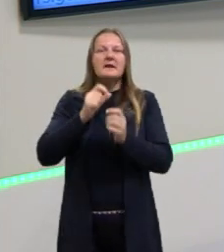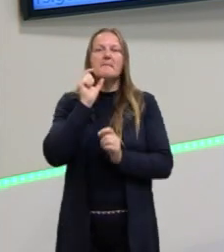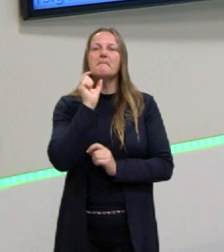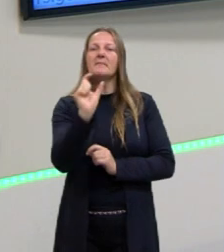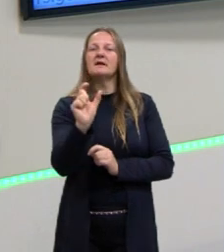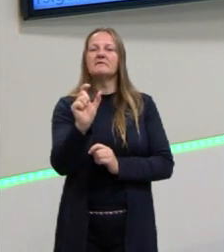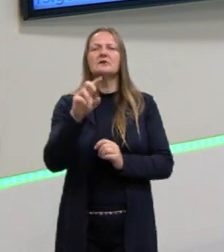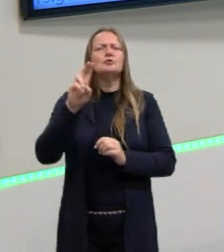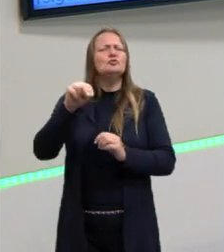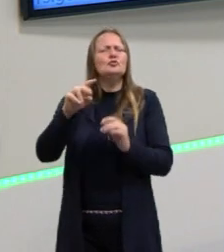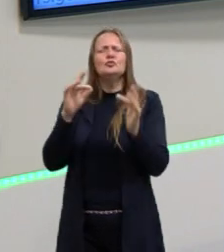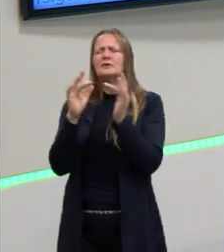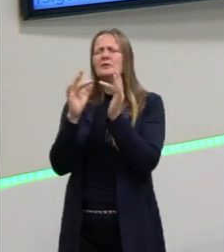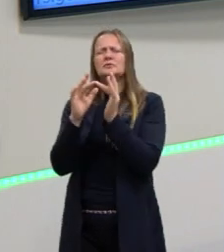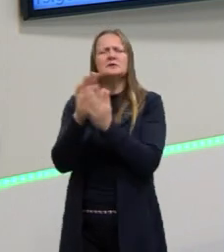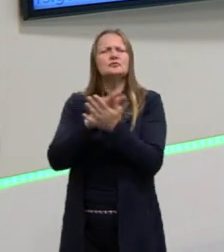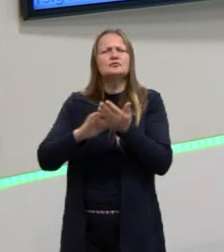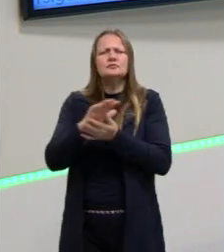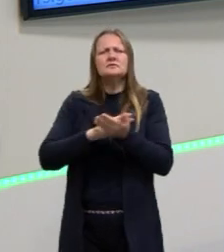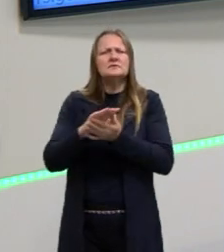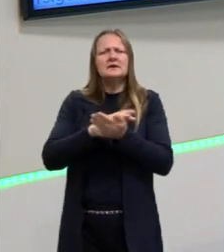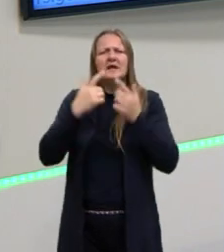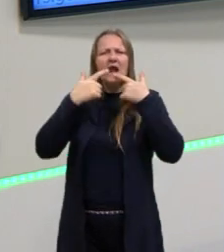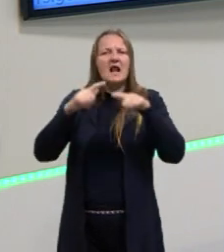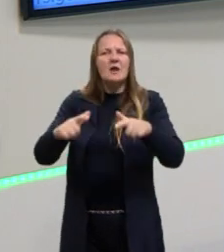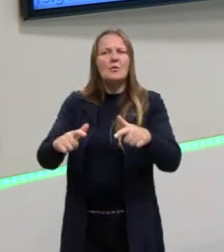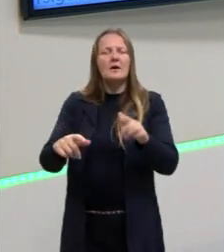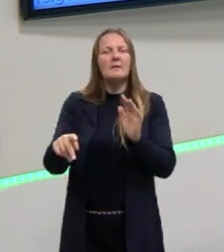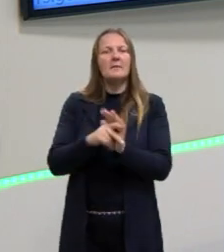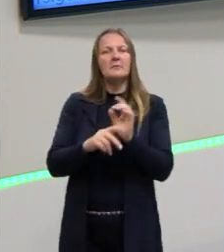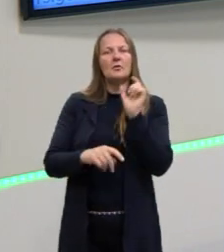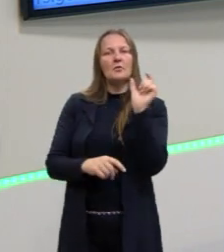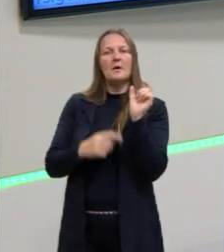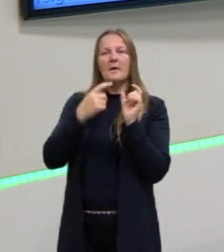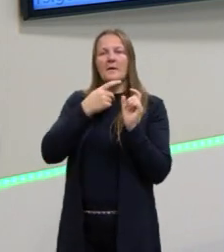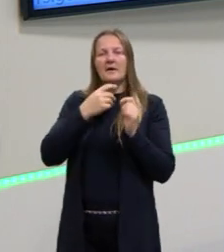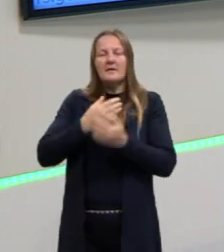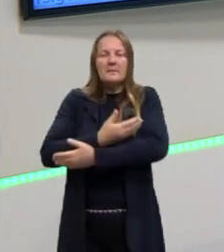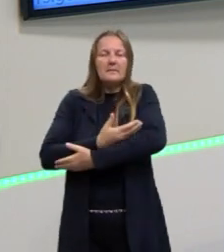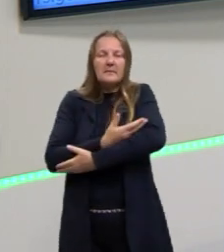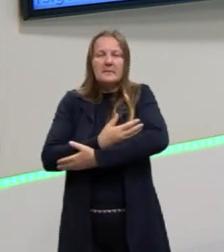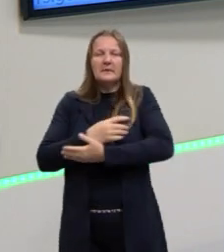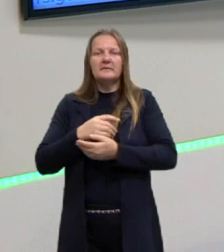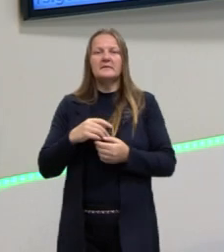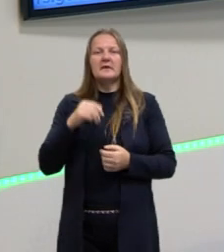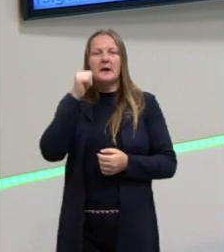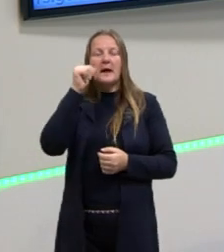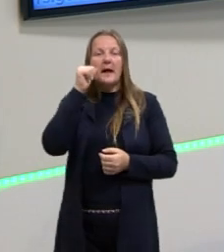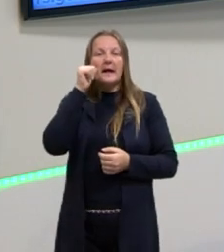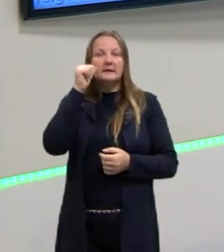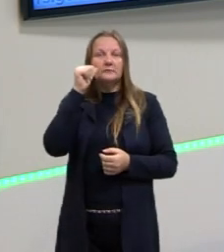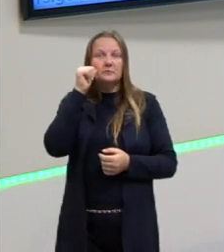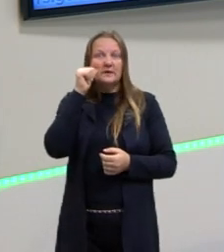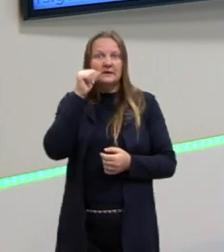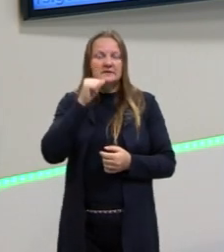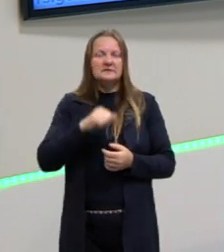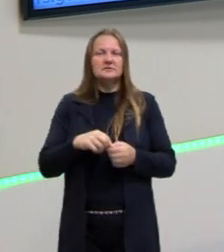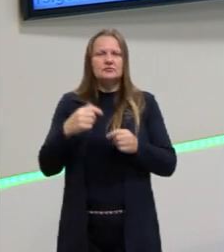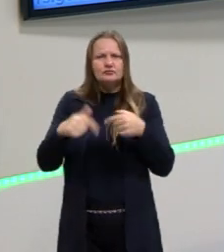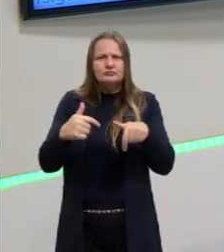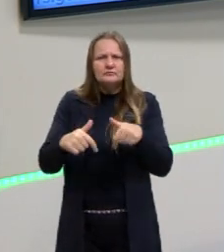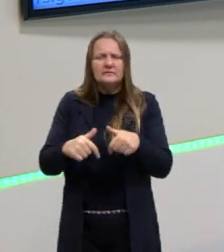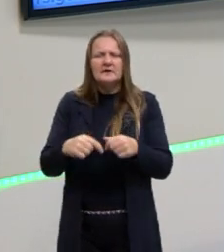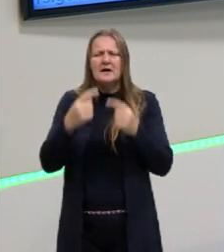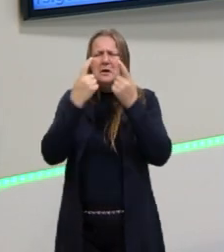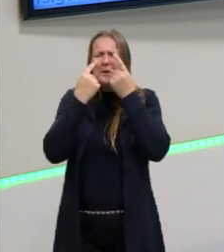sem nunca ter tido contato com nenhuma língua E aí ele determinou que algumas servas Quando essas